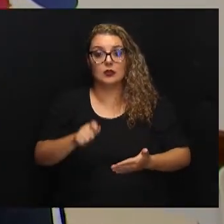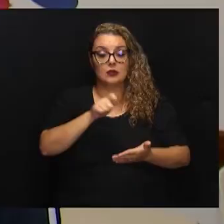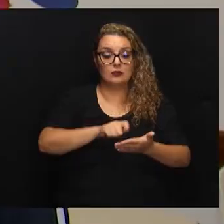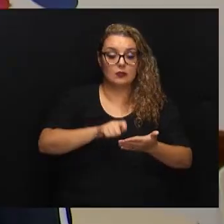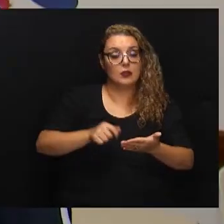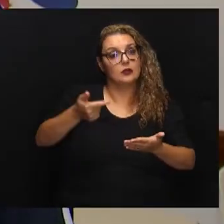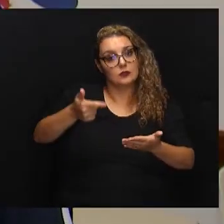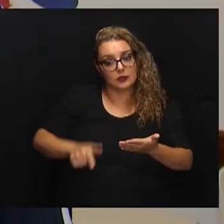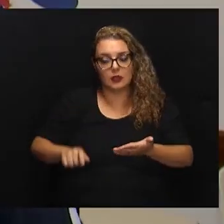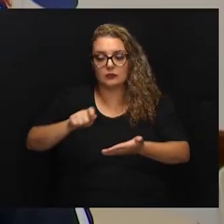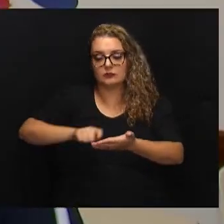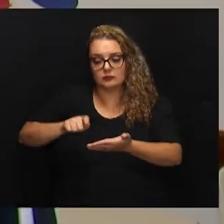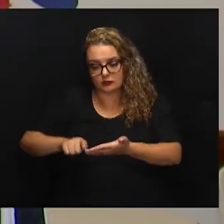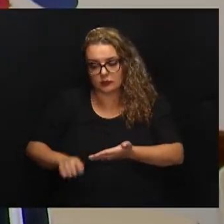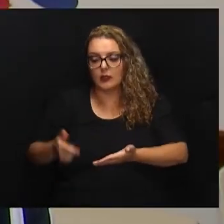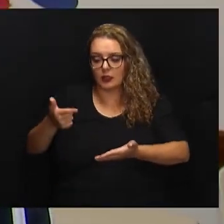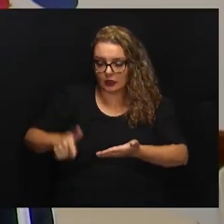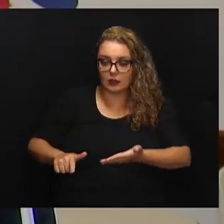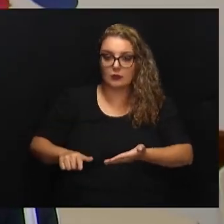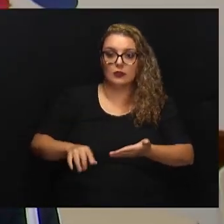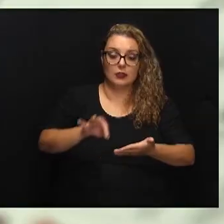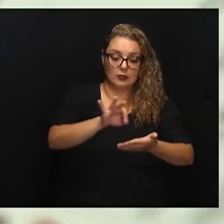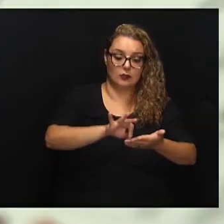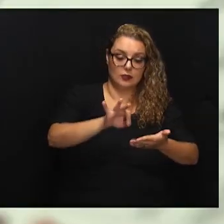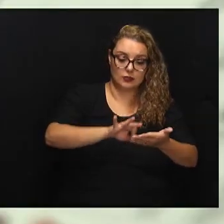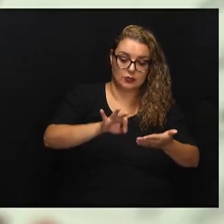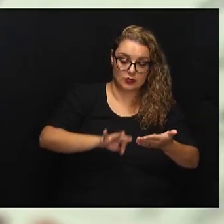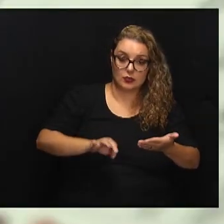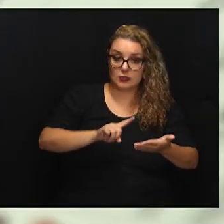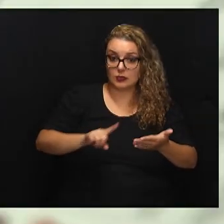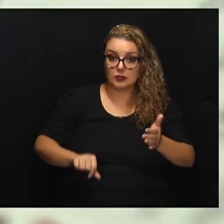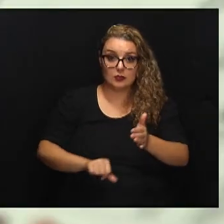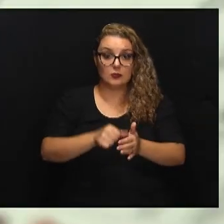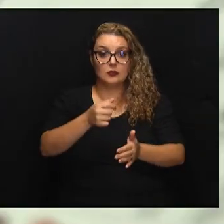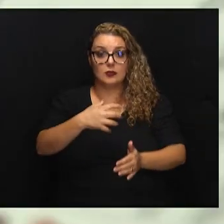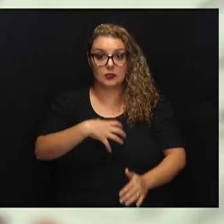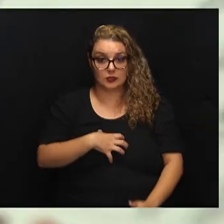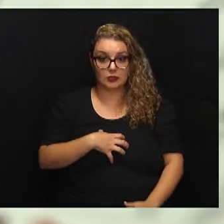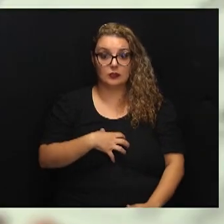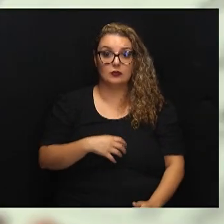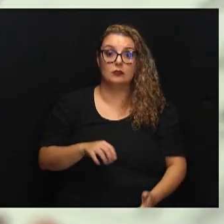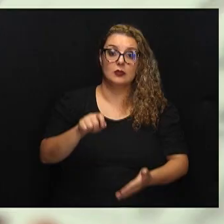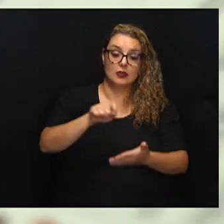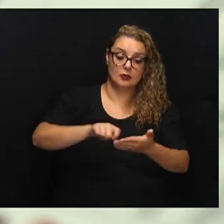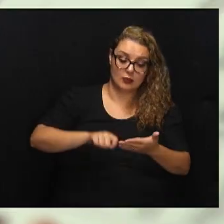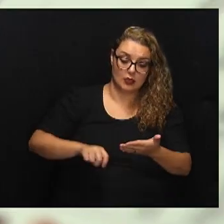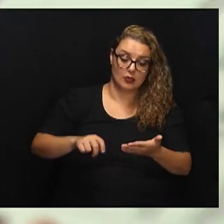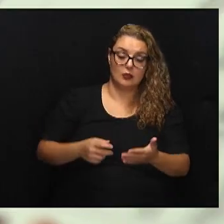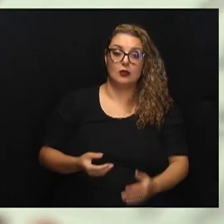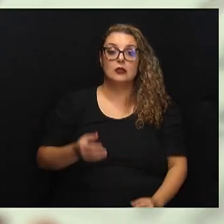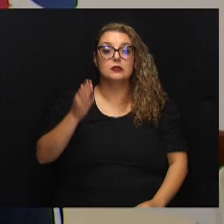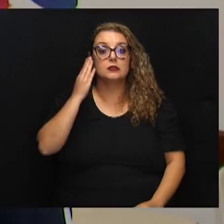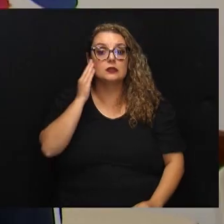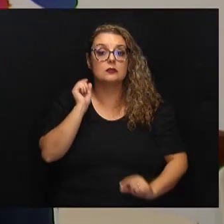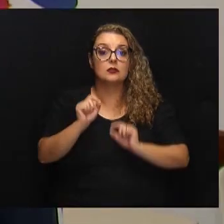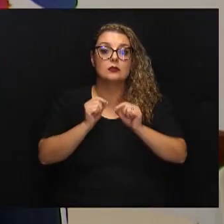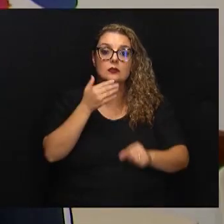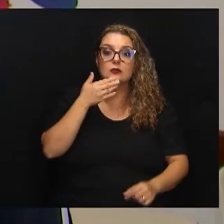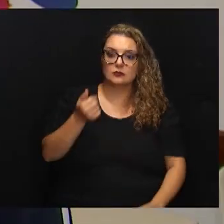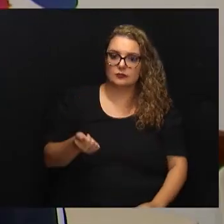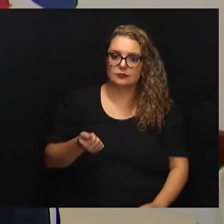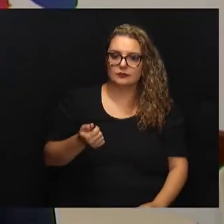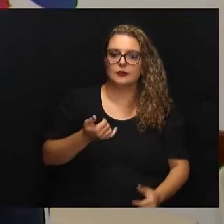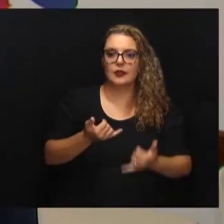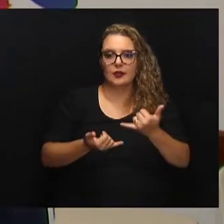reescrita. Então, não só fazer a primeira versão do texto, mas ter essa primeira versão corrigida, saber o que precisa ser melhorado. Eu brinco que